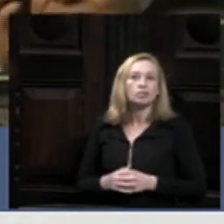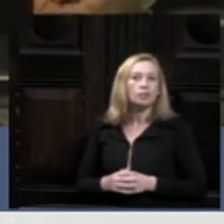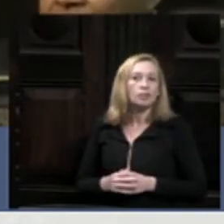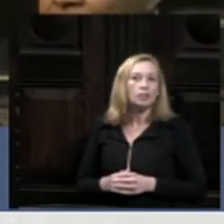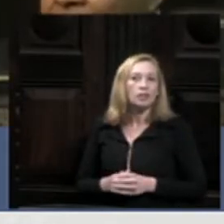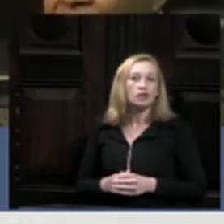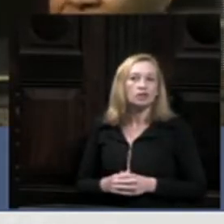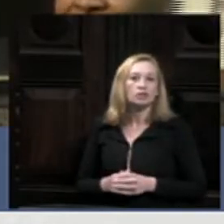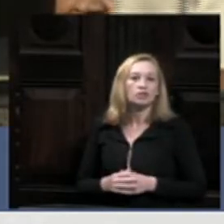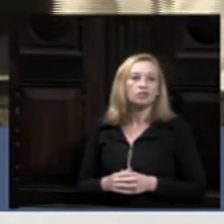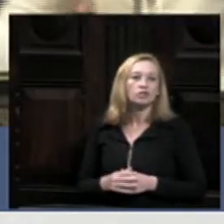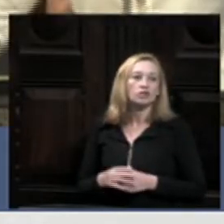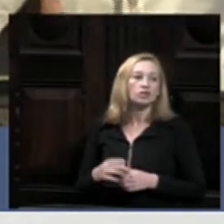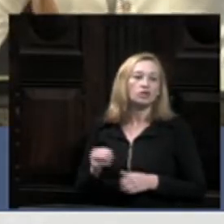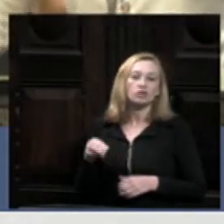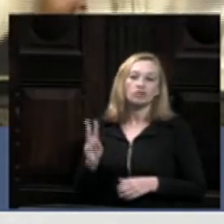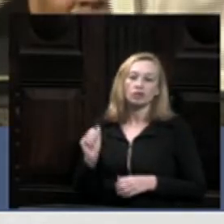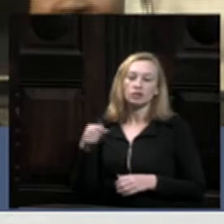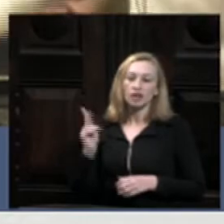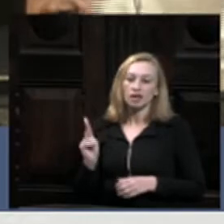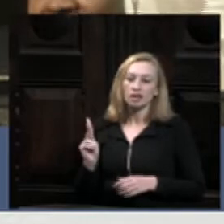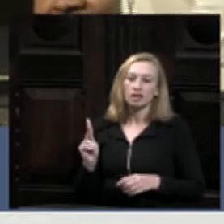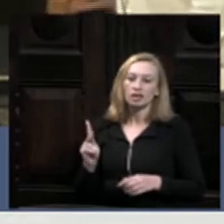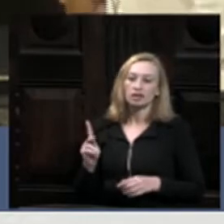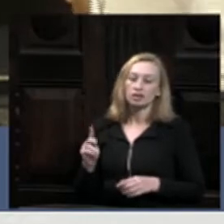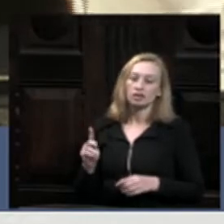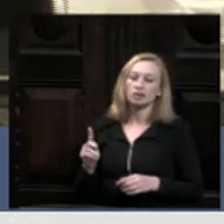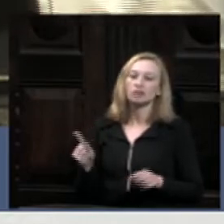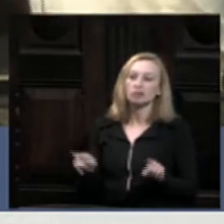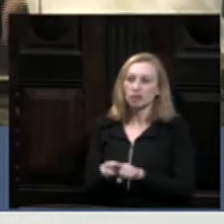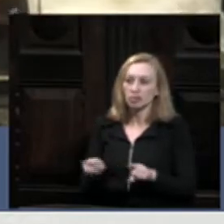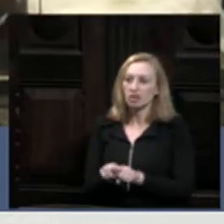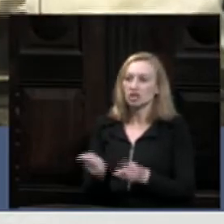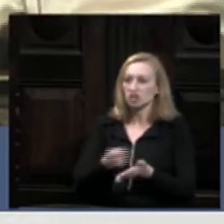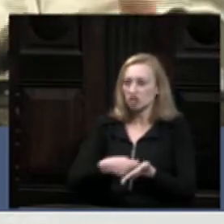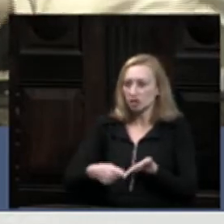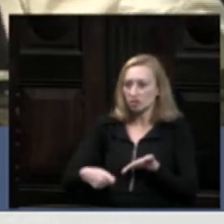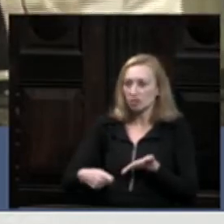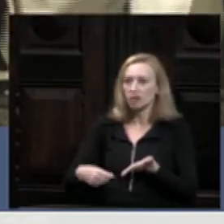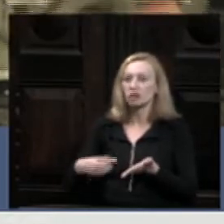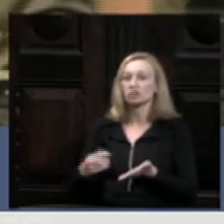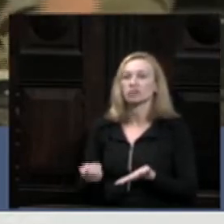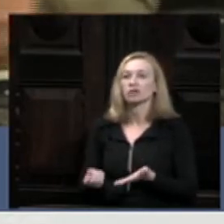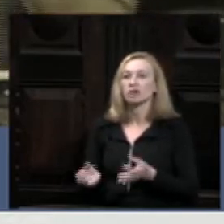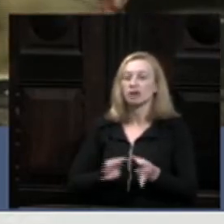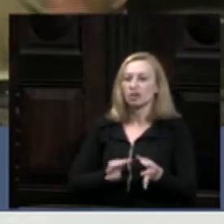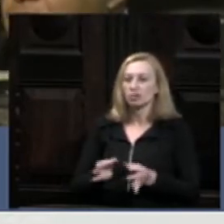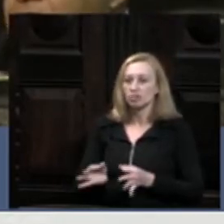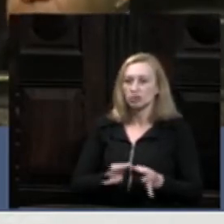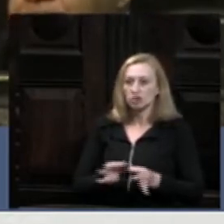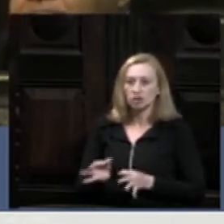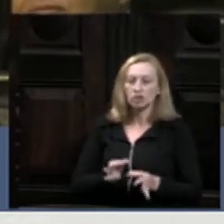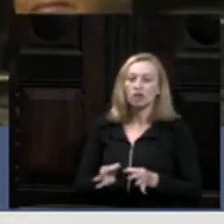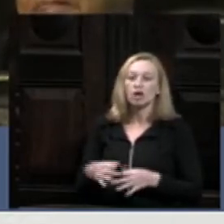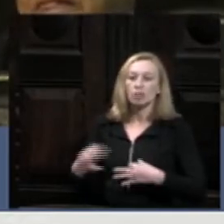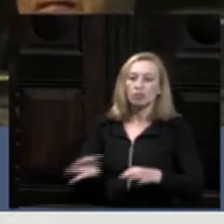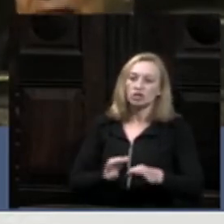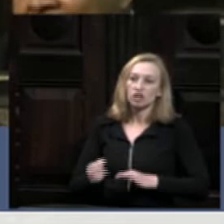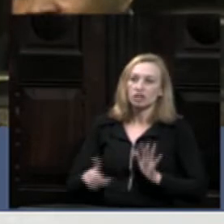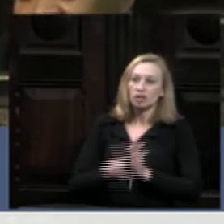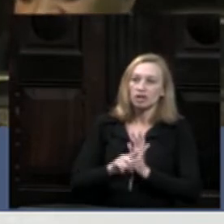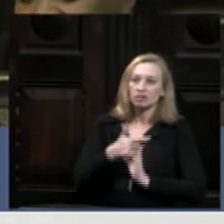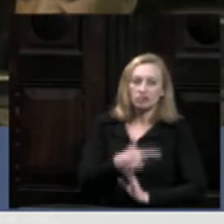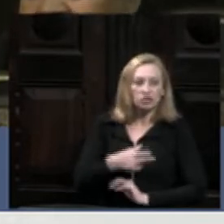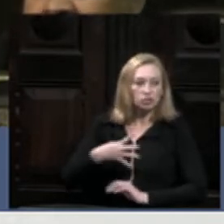O Aldec Carneiro também é um dos autores dessa proposição 1721 de 2016. Projeto de lei